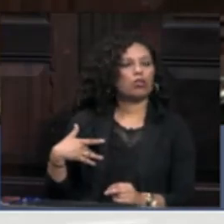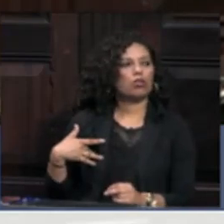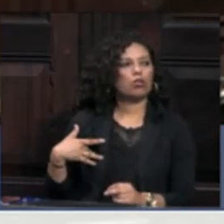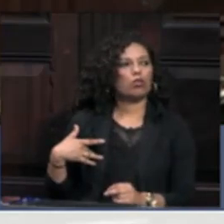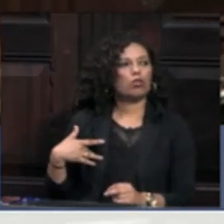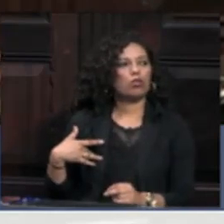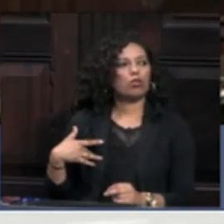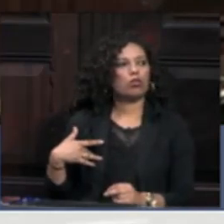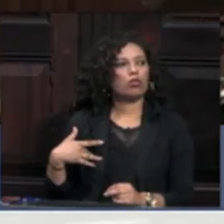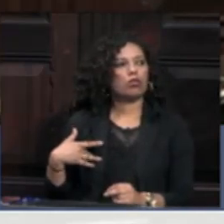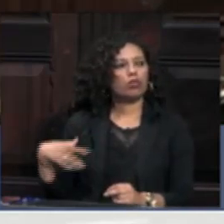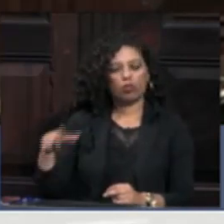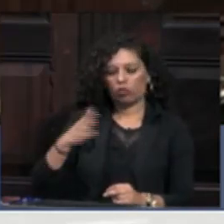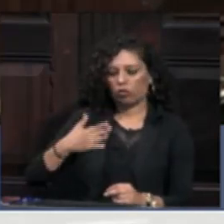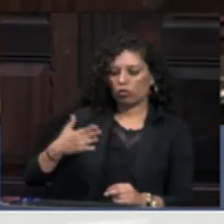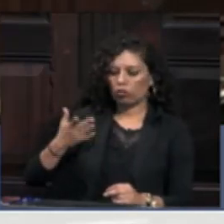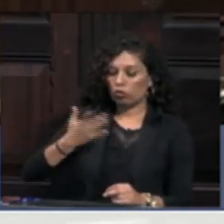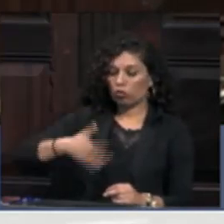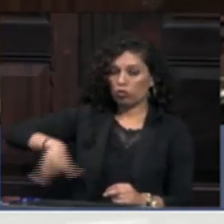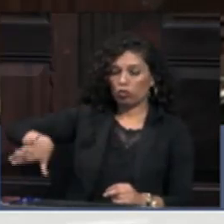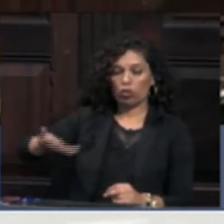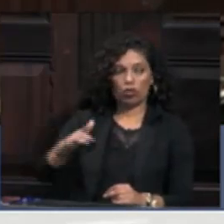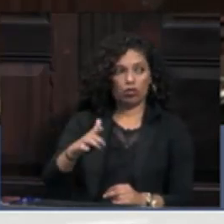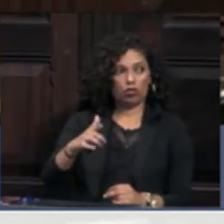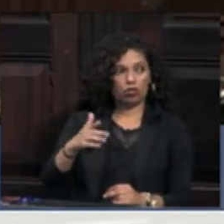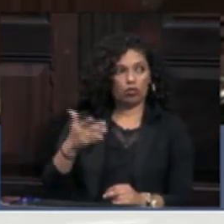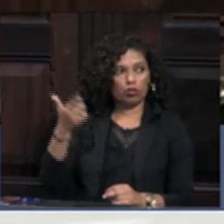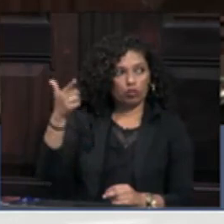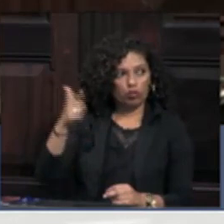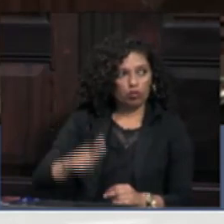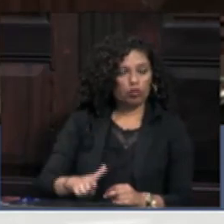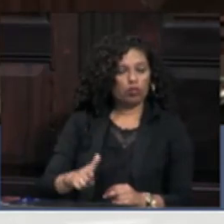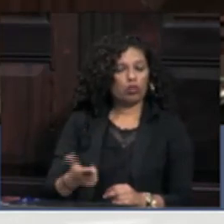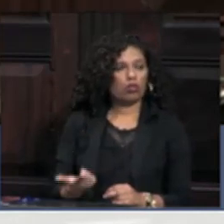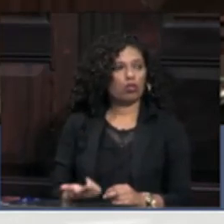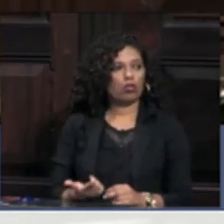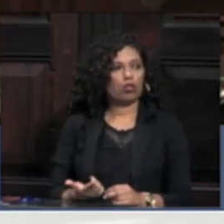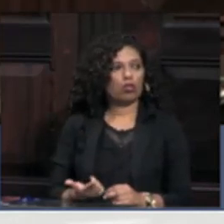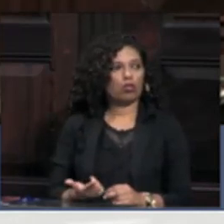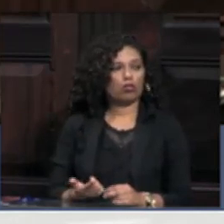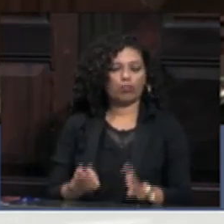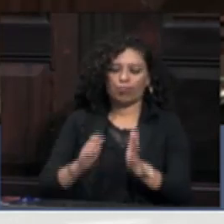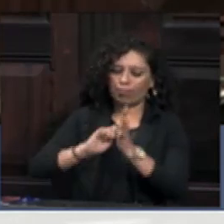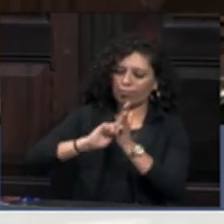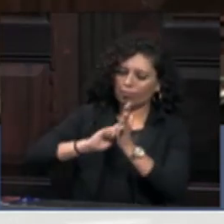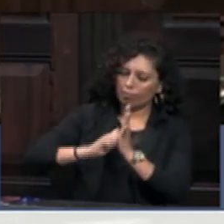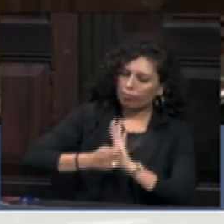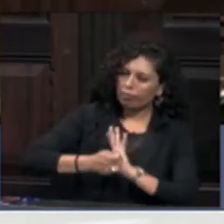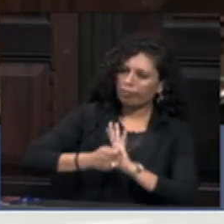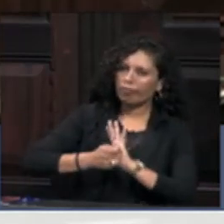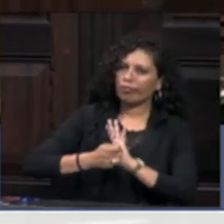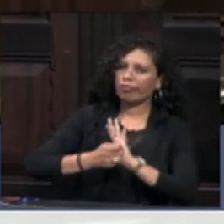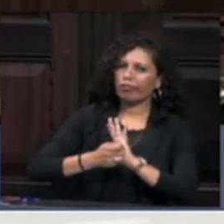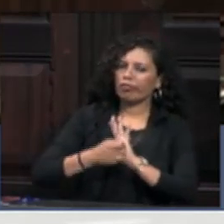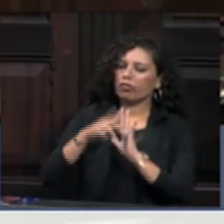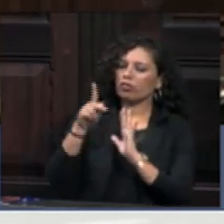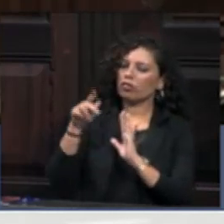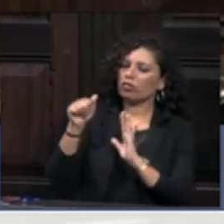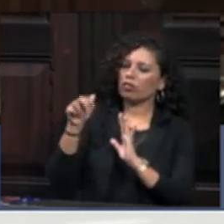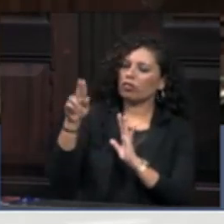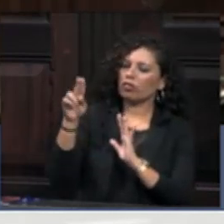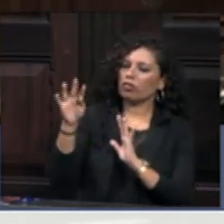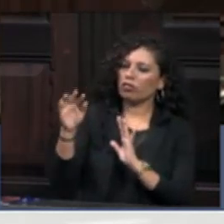acabamos de mais uma vez trancar a pauta da Assembleia Legislativa do